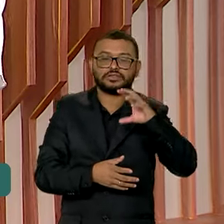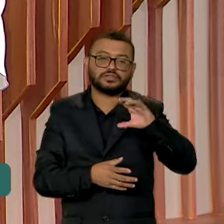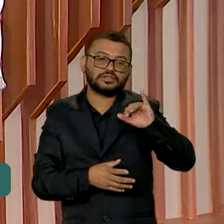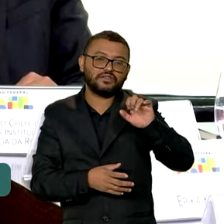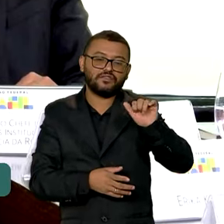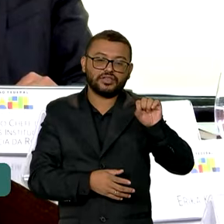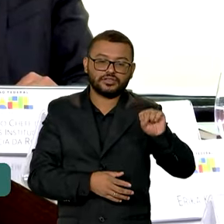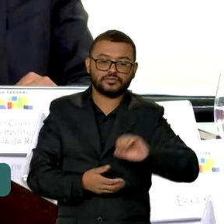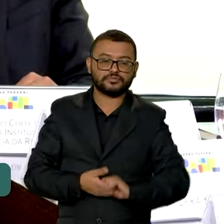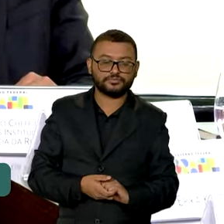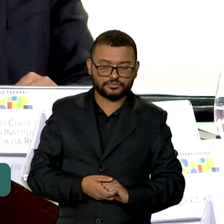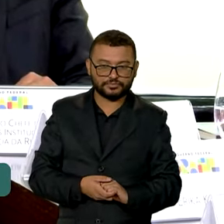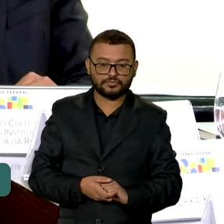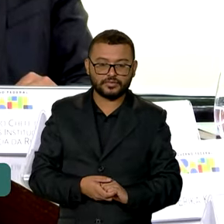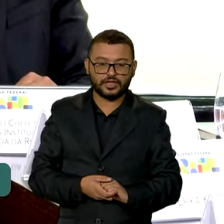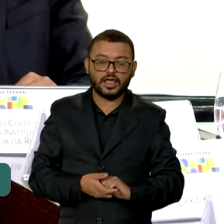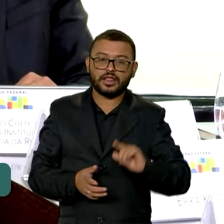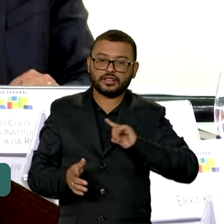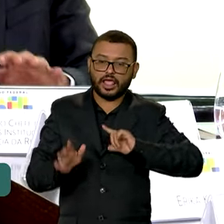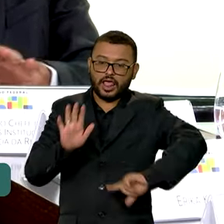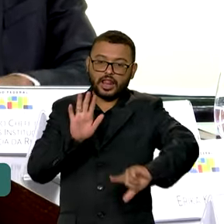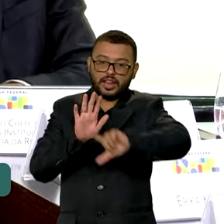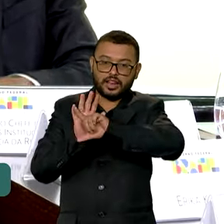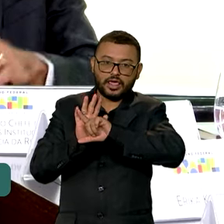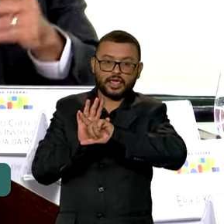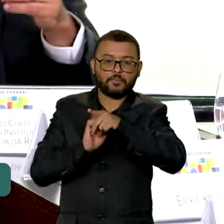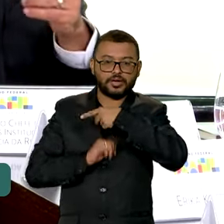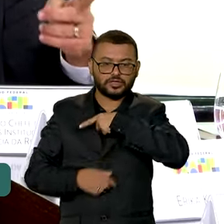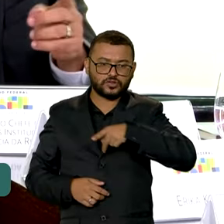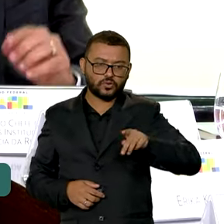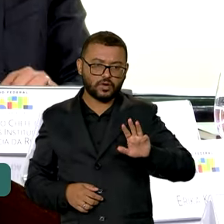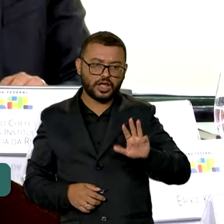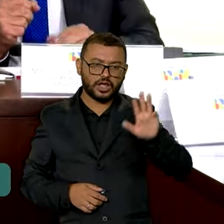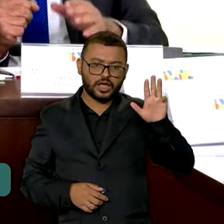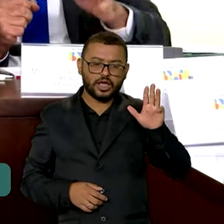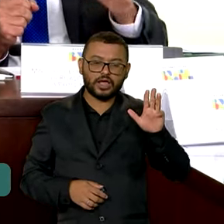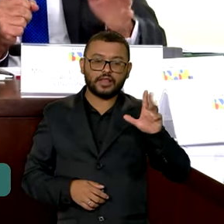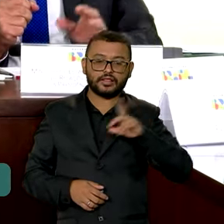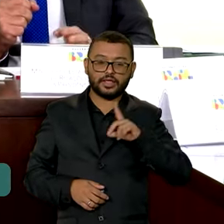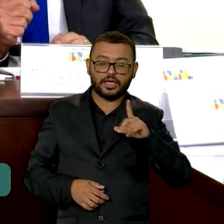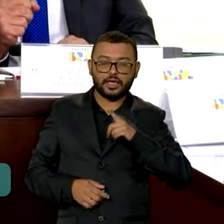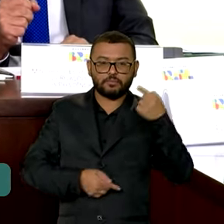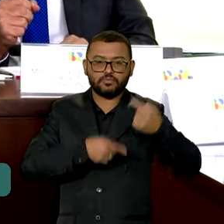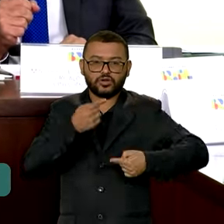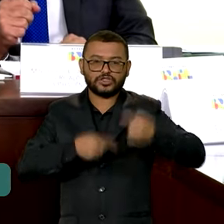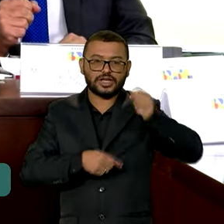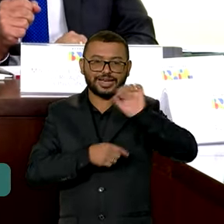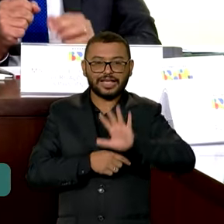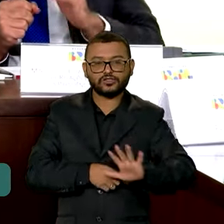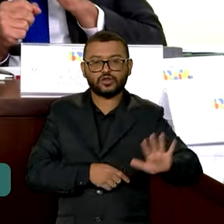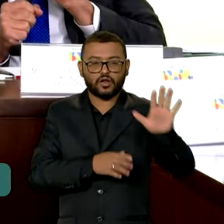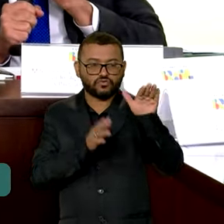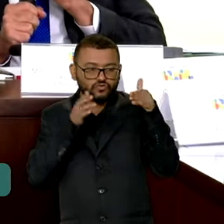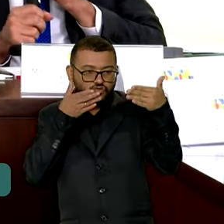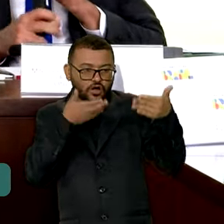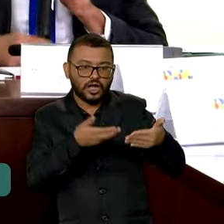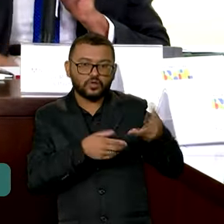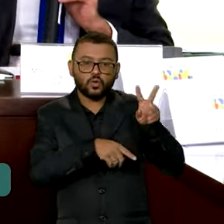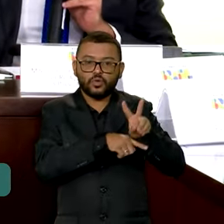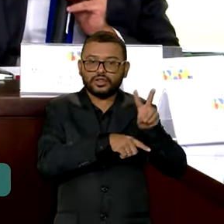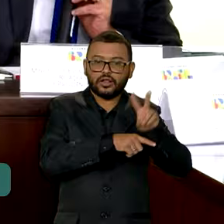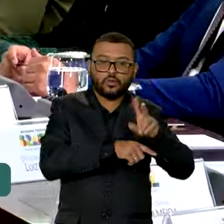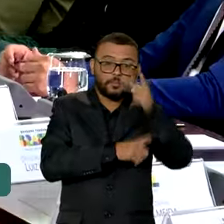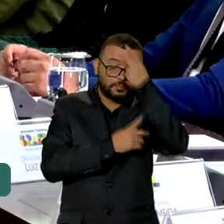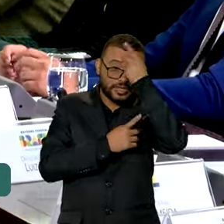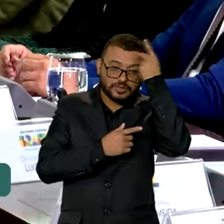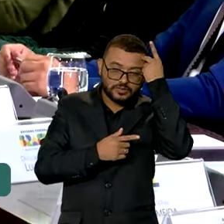cíveis. Entre as leis sancionadas pelo presidente Lula está a política nacional voltada aos cuidados de